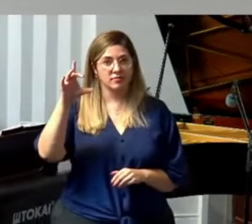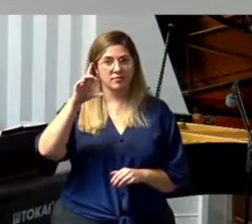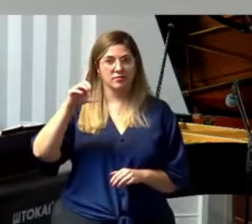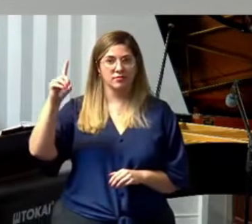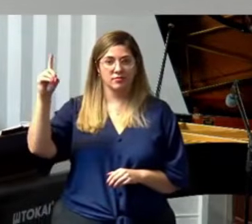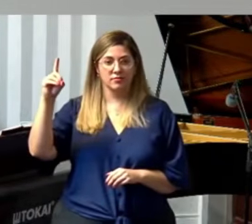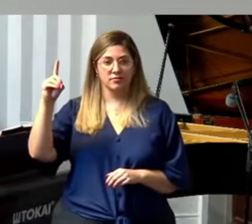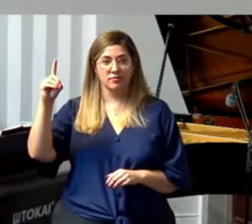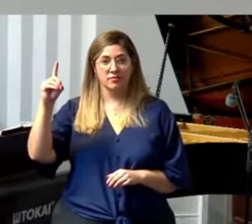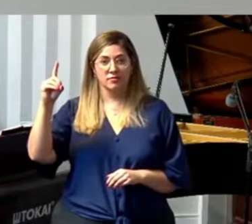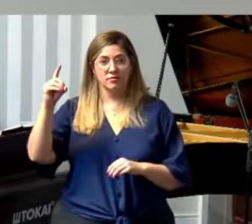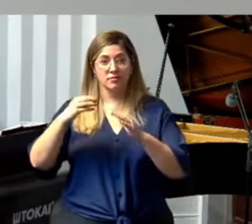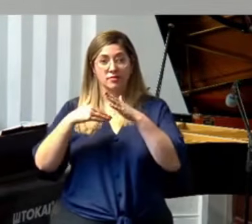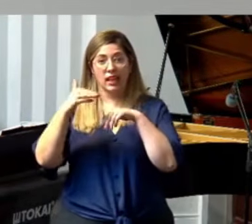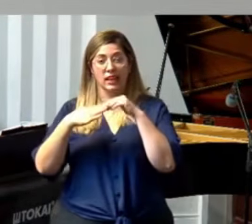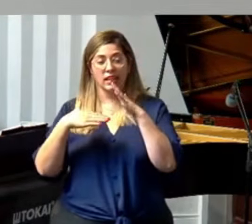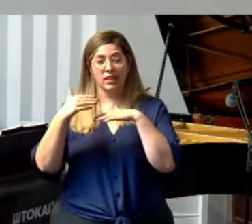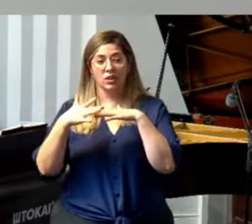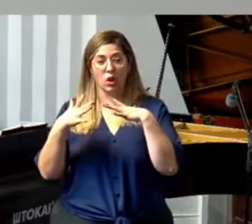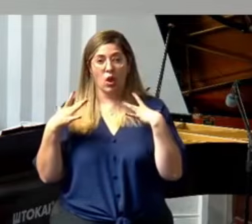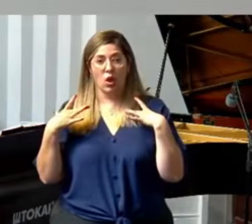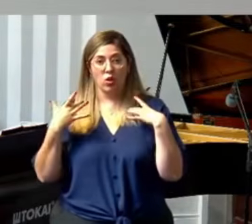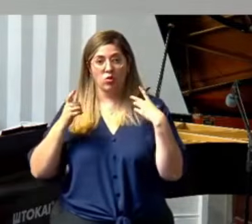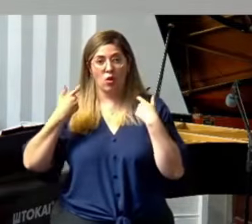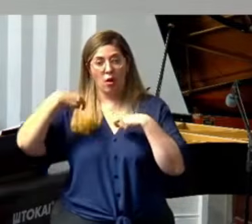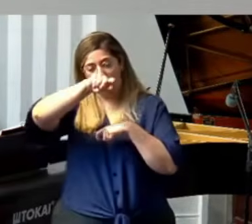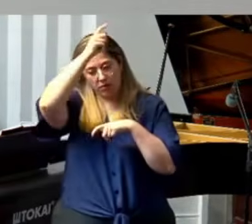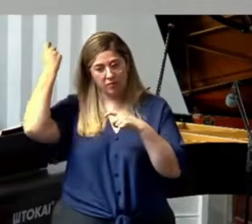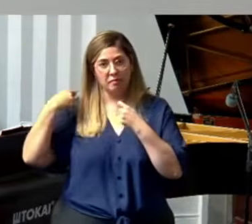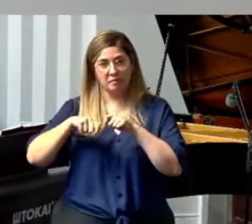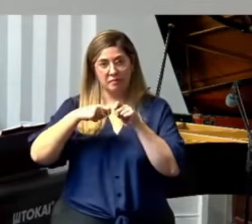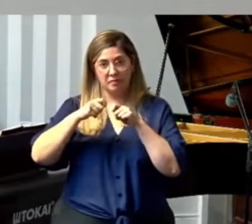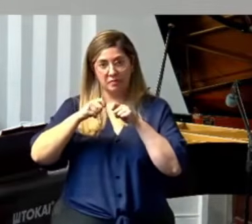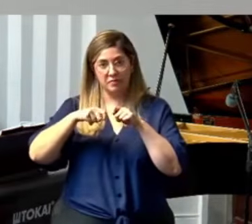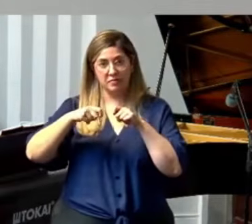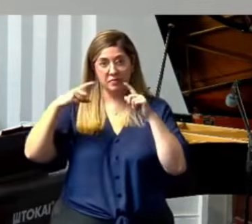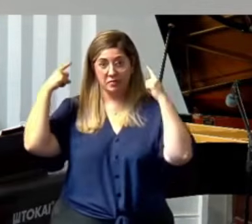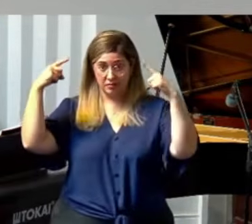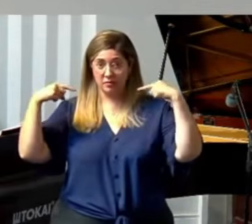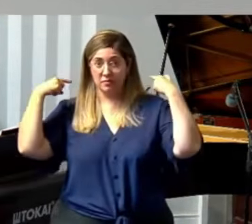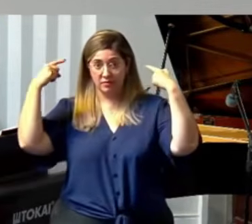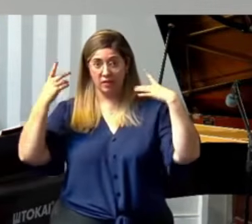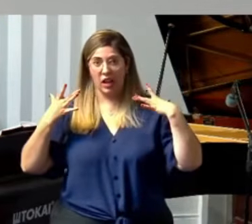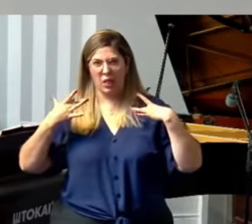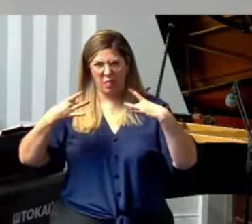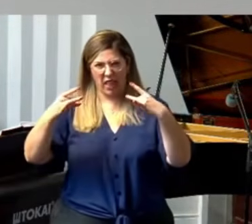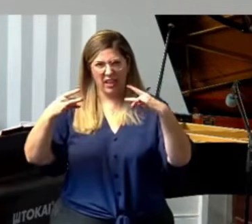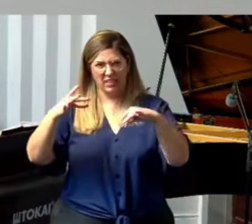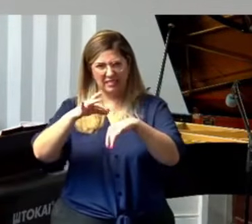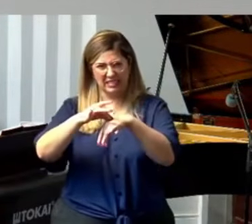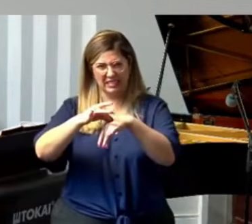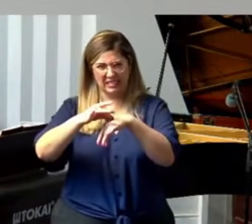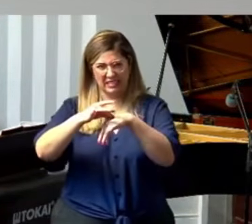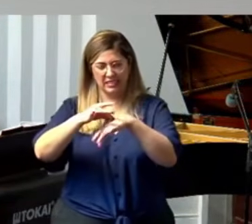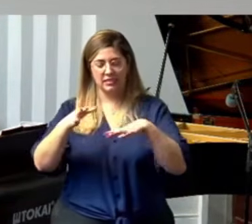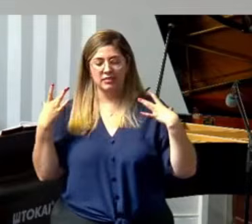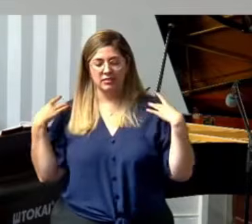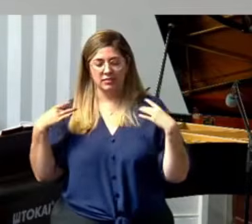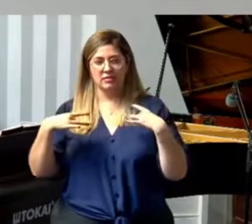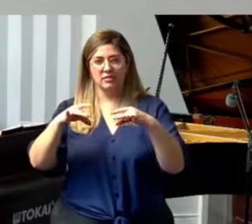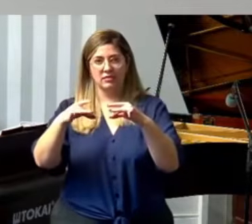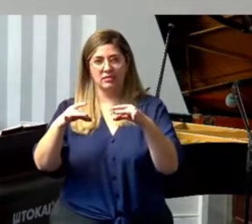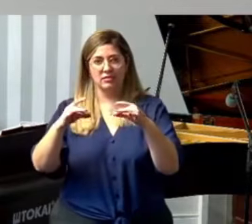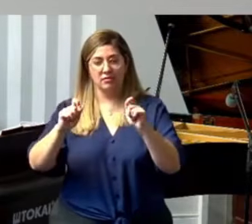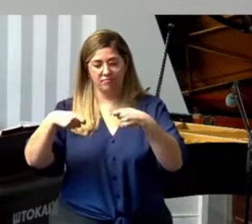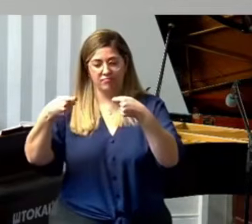fazendo vestimentas de peles para Adão e Eva. E então colocando essas vestimentas sobre